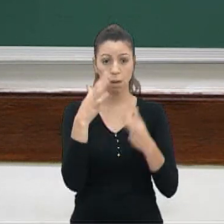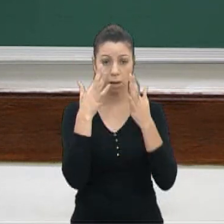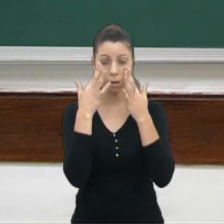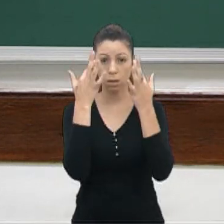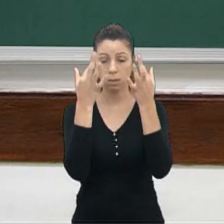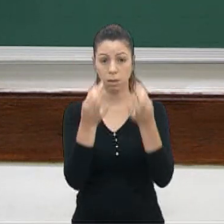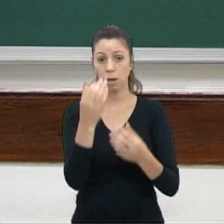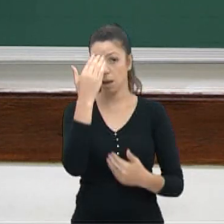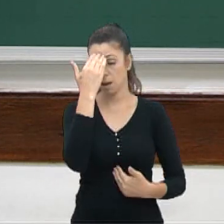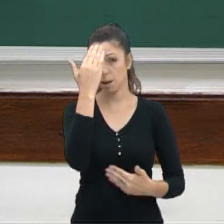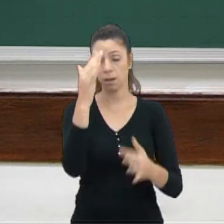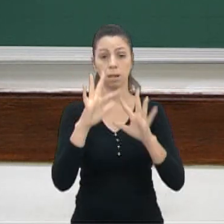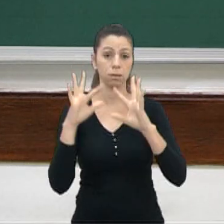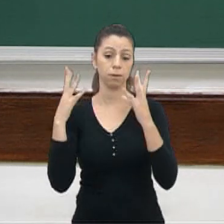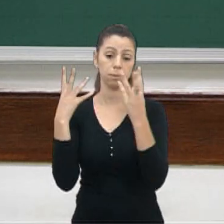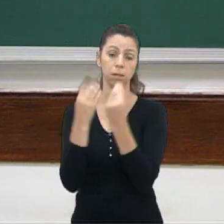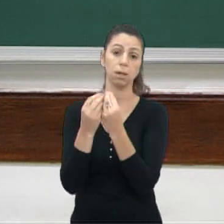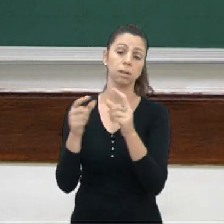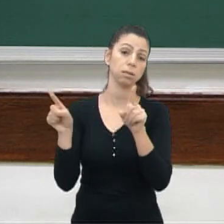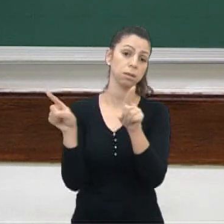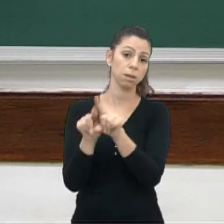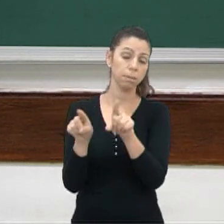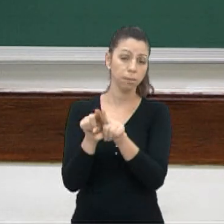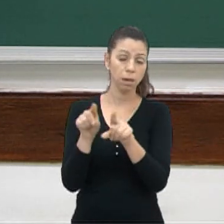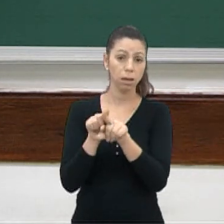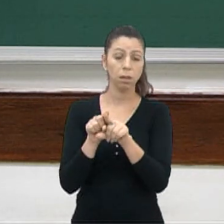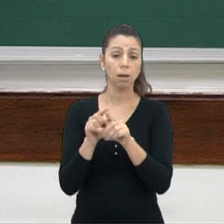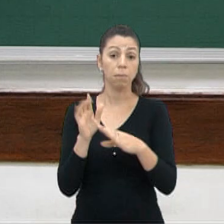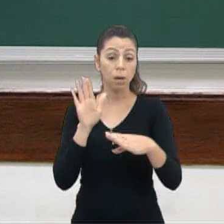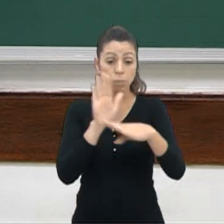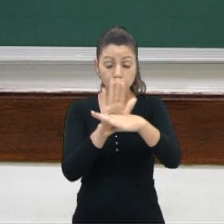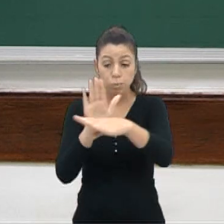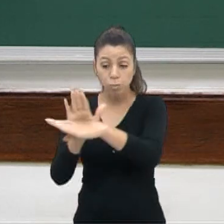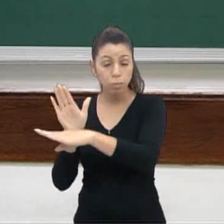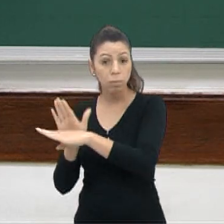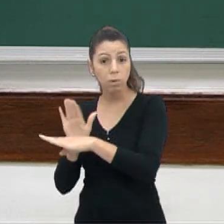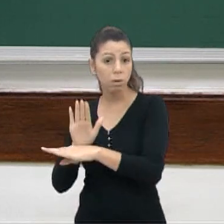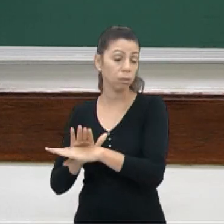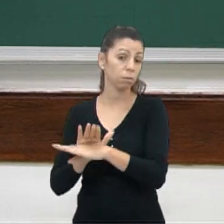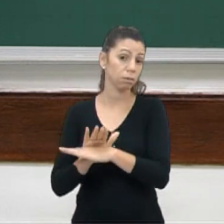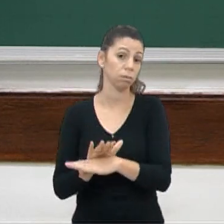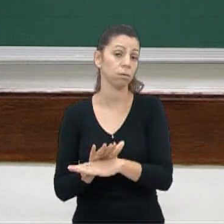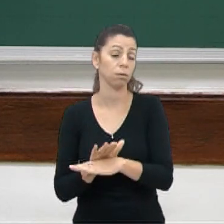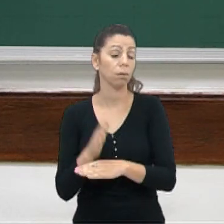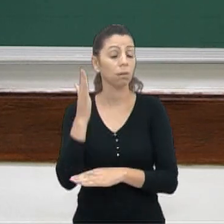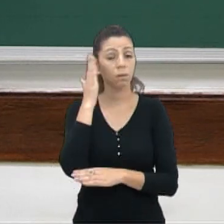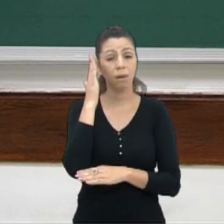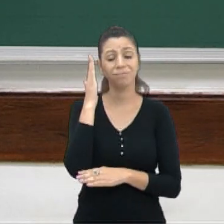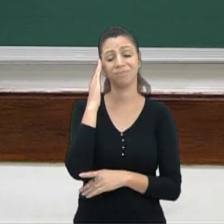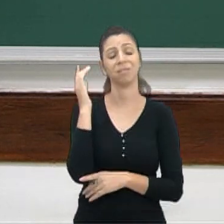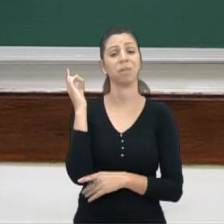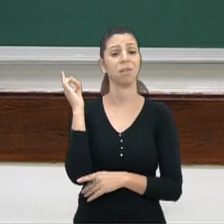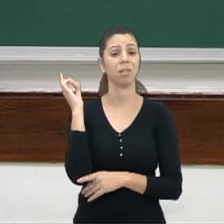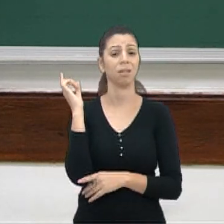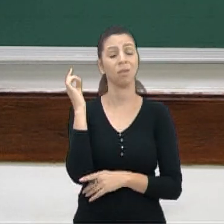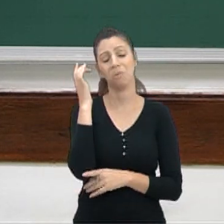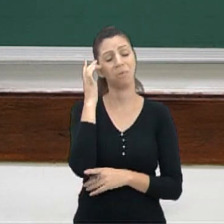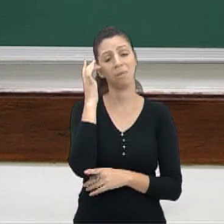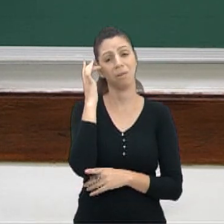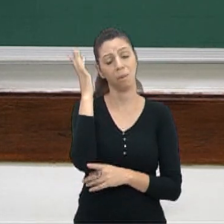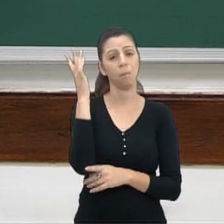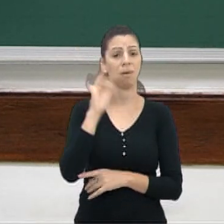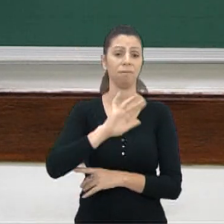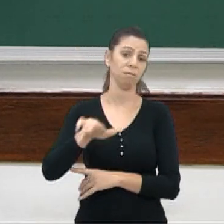atenção, agradeço aos familiares que também estão se empenhando nessa tarefa, que muitas vezes sabemos que não é fácil.